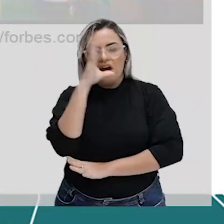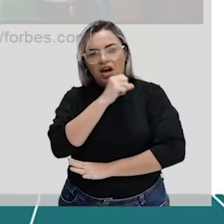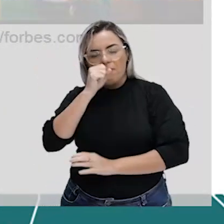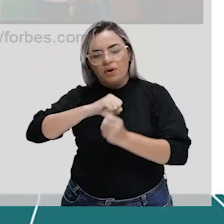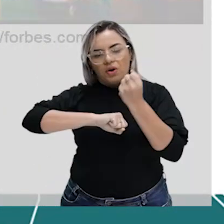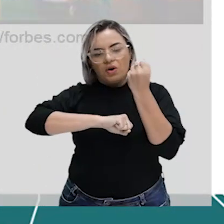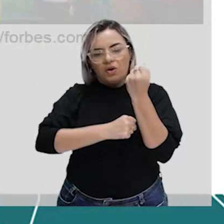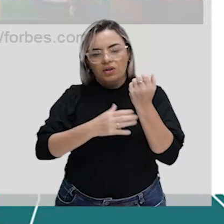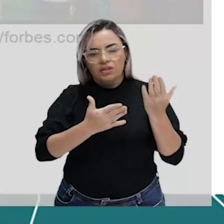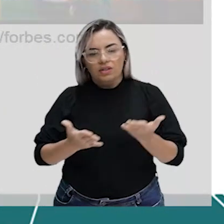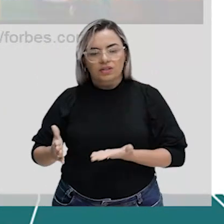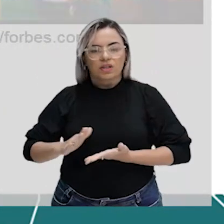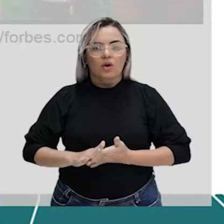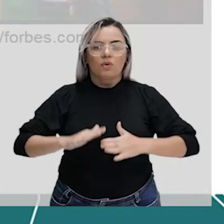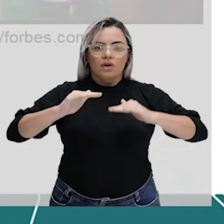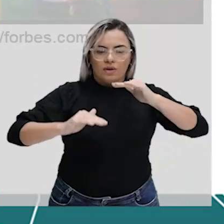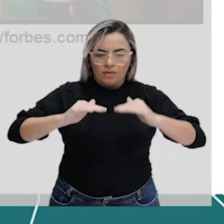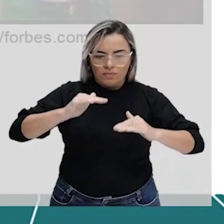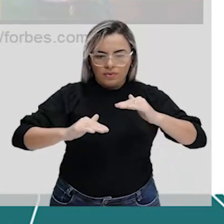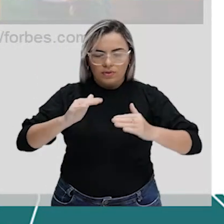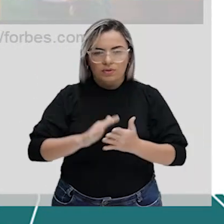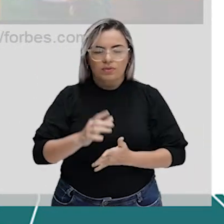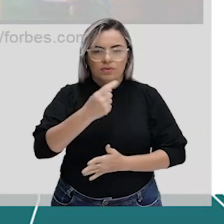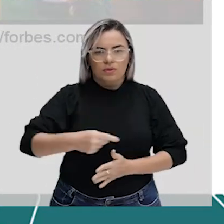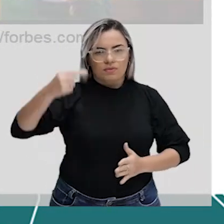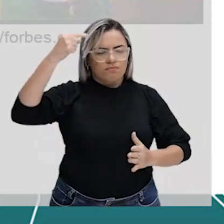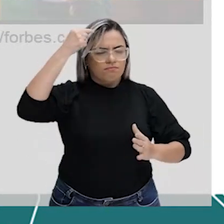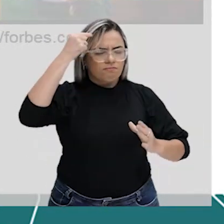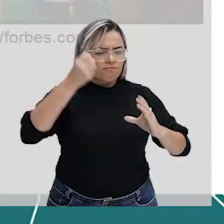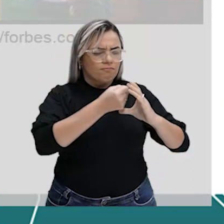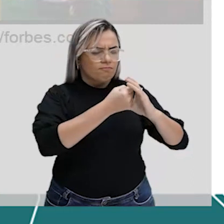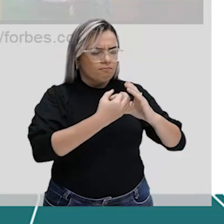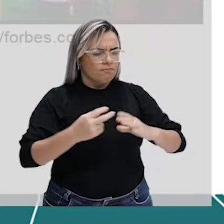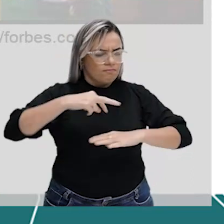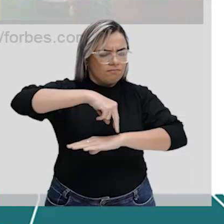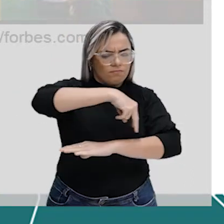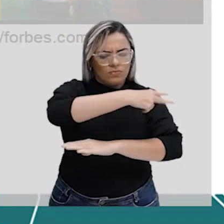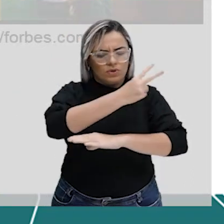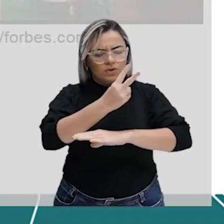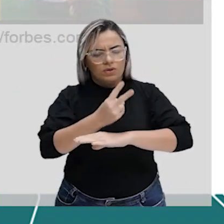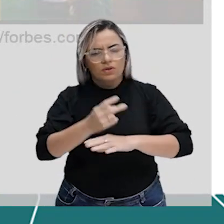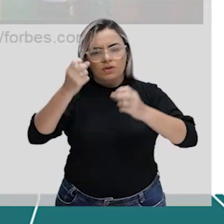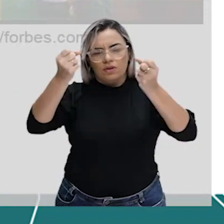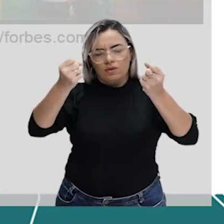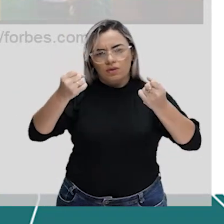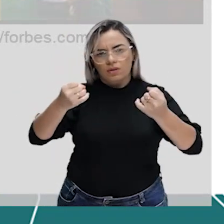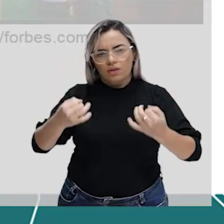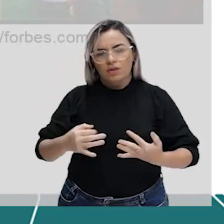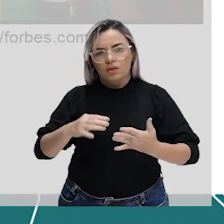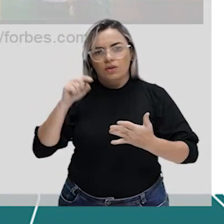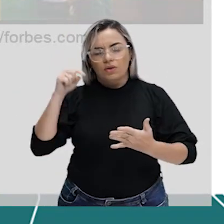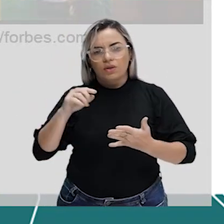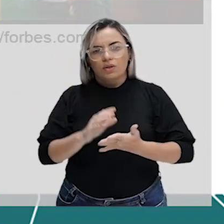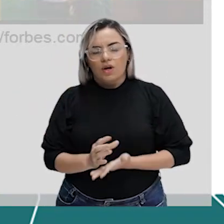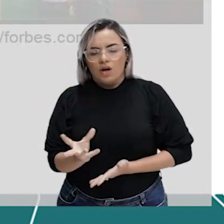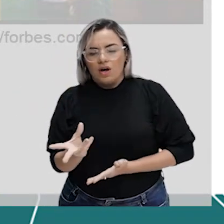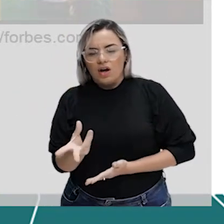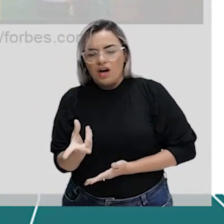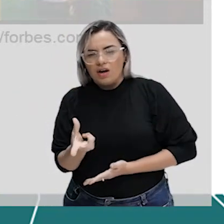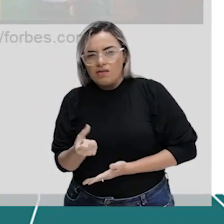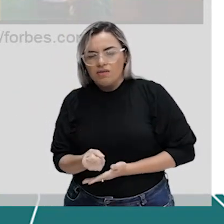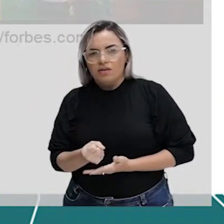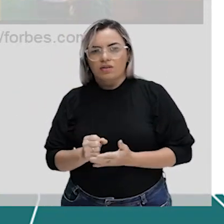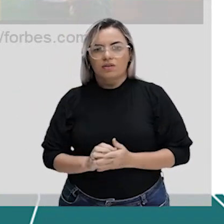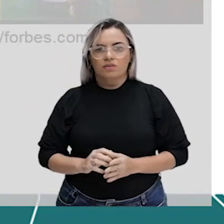nós formos pensar nessas características que eu estou dando aqui da ginástica, eu estou falando aqui das capacidades físicas